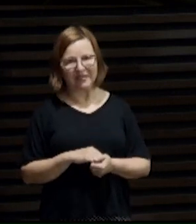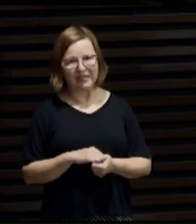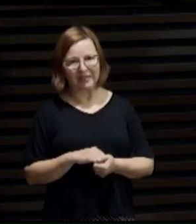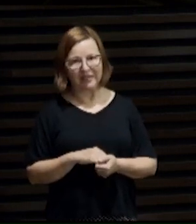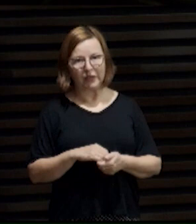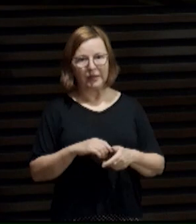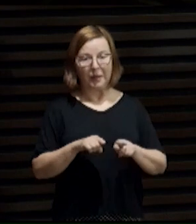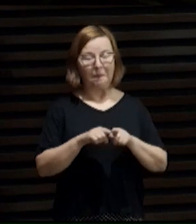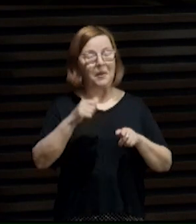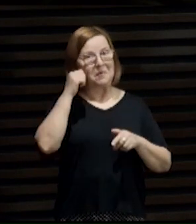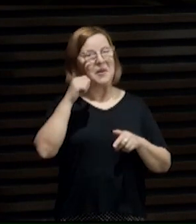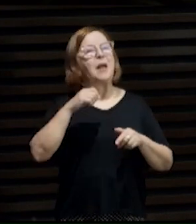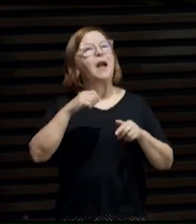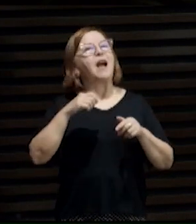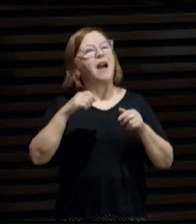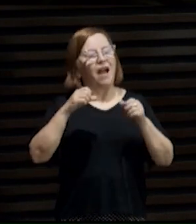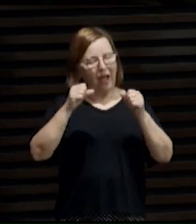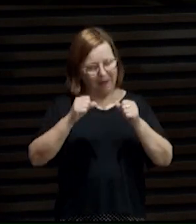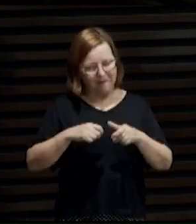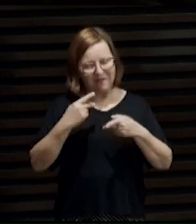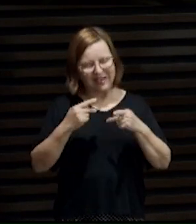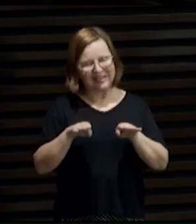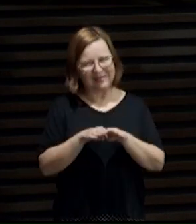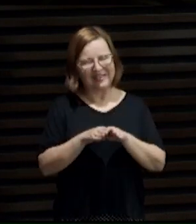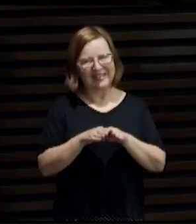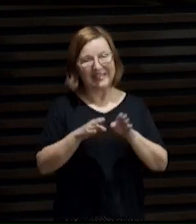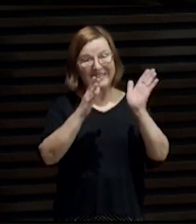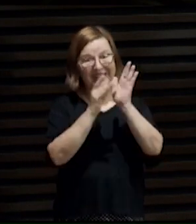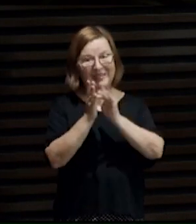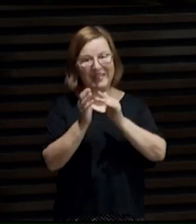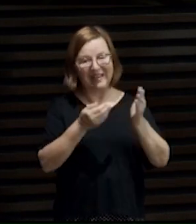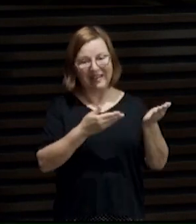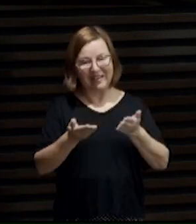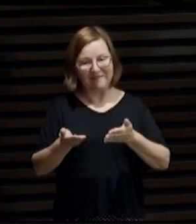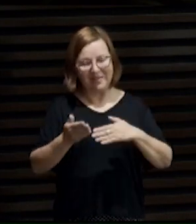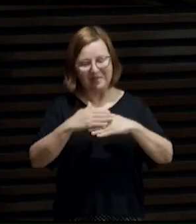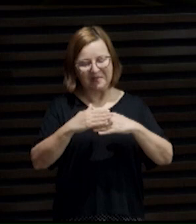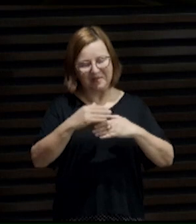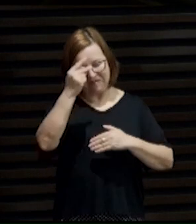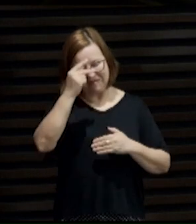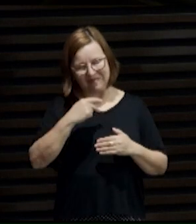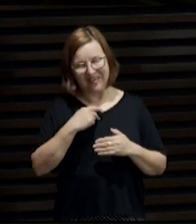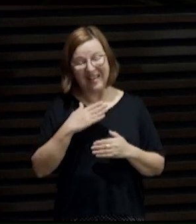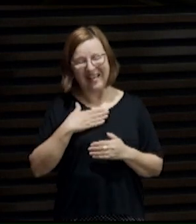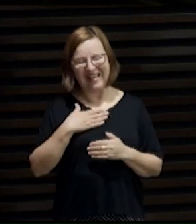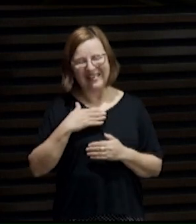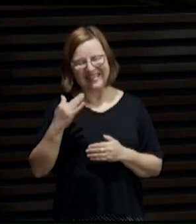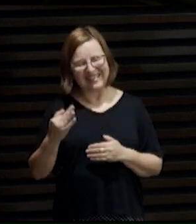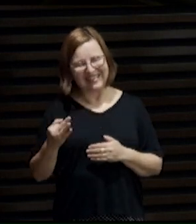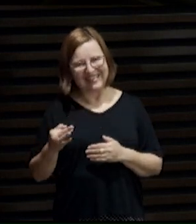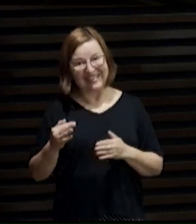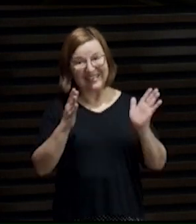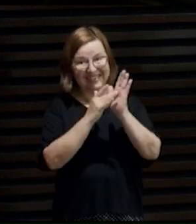Mas ela pode dizer também: ele levou sobre si as minhas dores. Ele